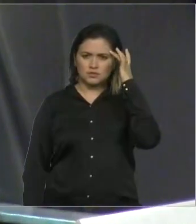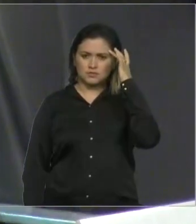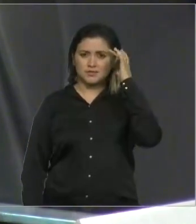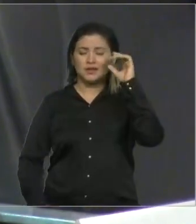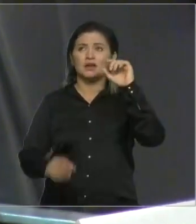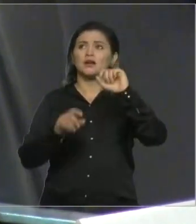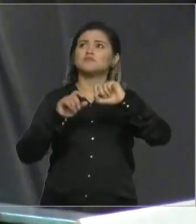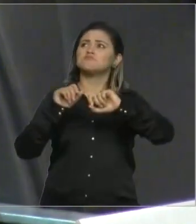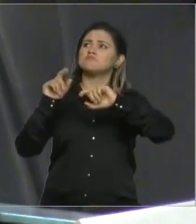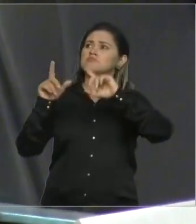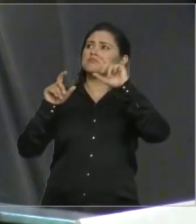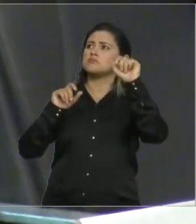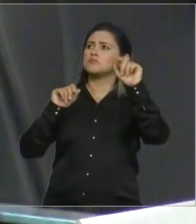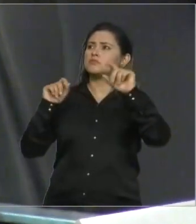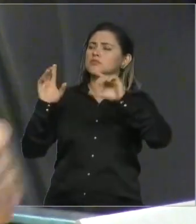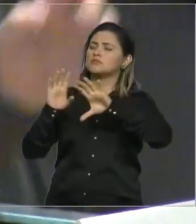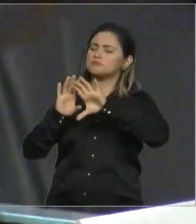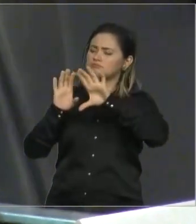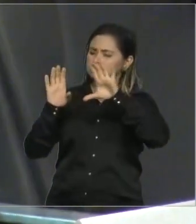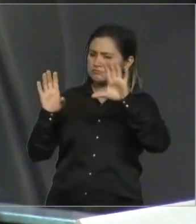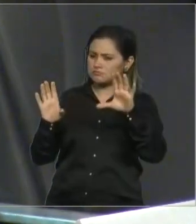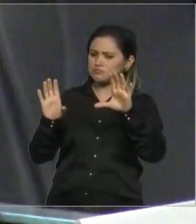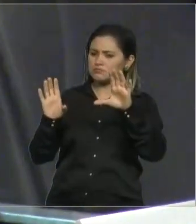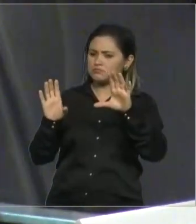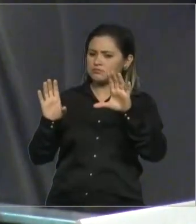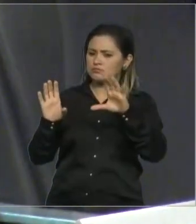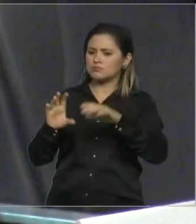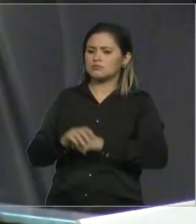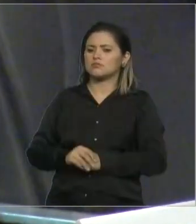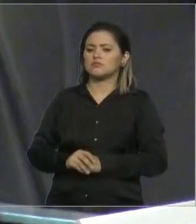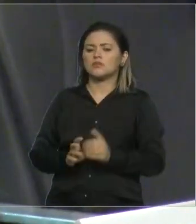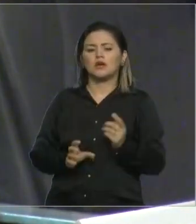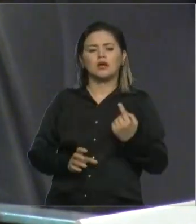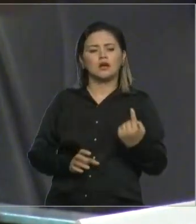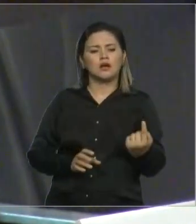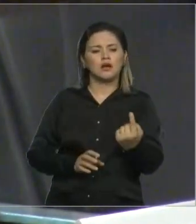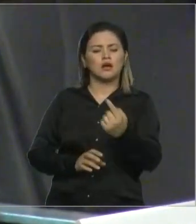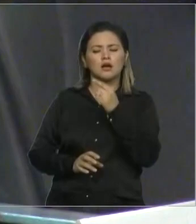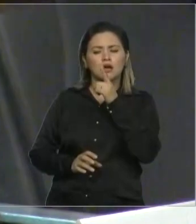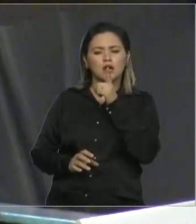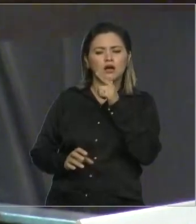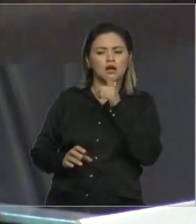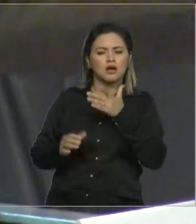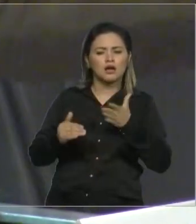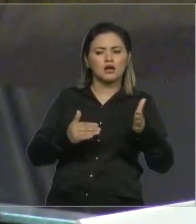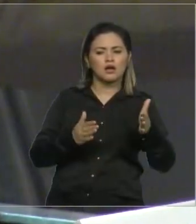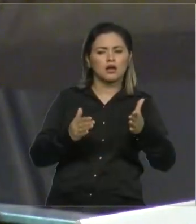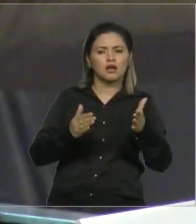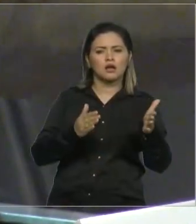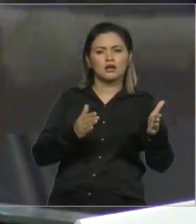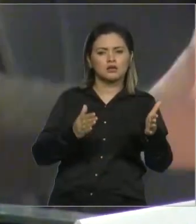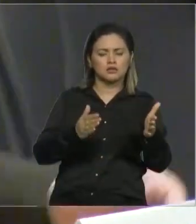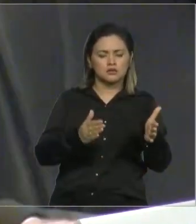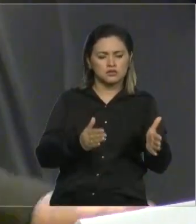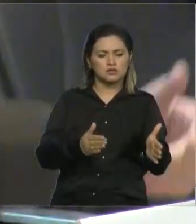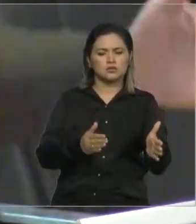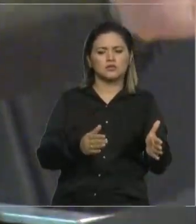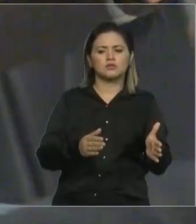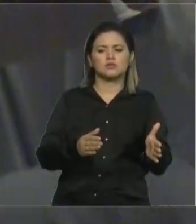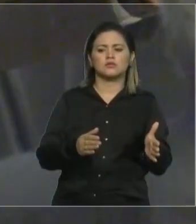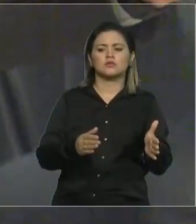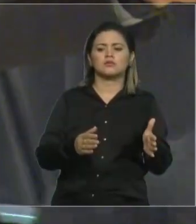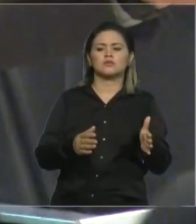deu o céu, a cada rio Ele pôs um leito e